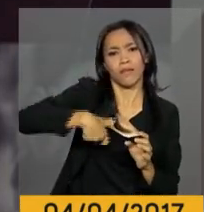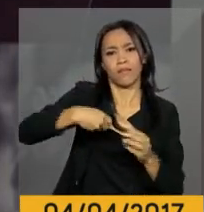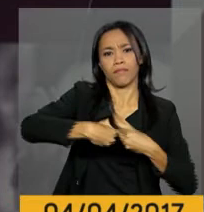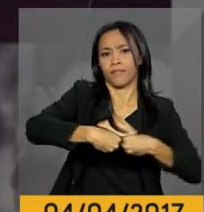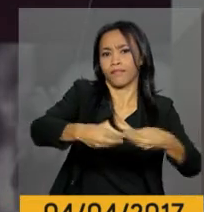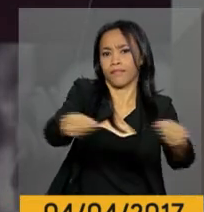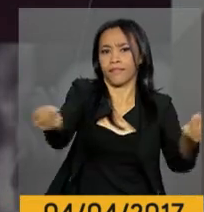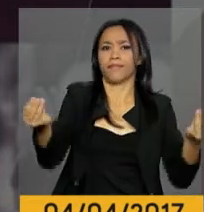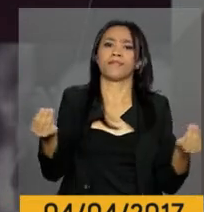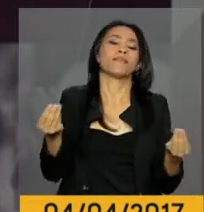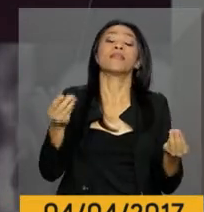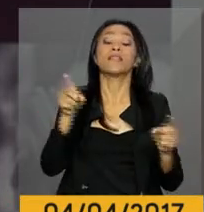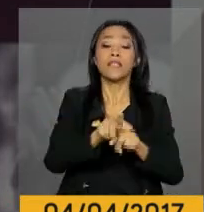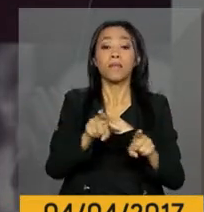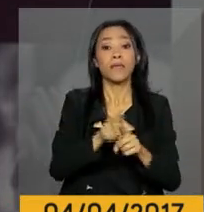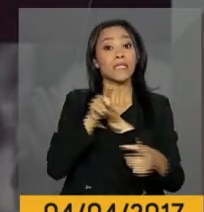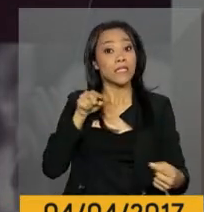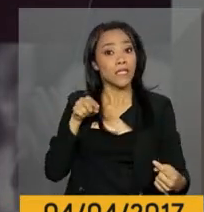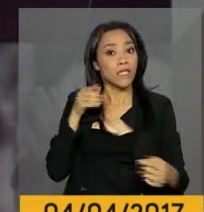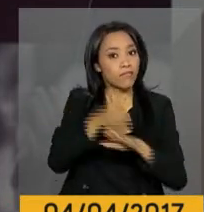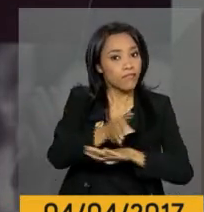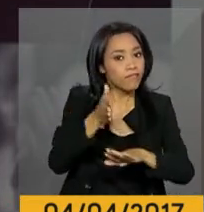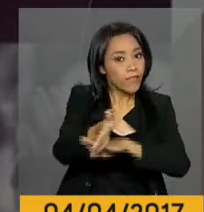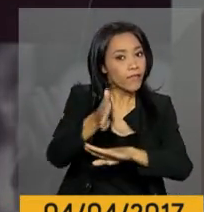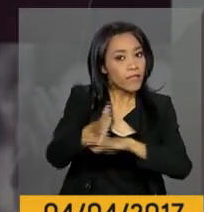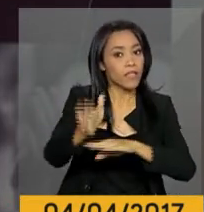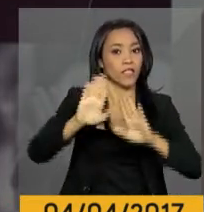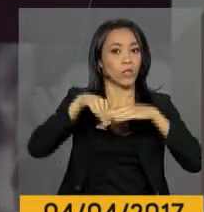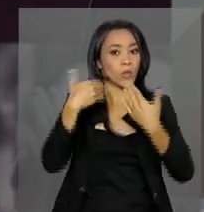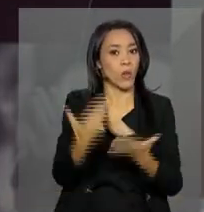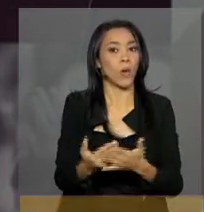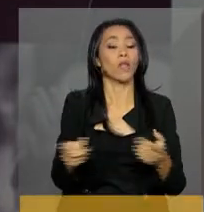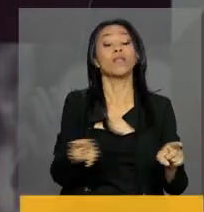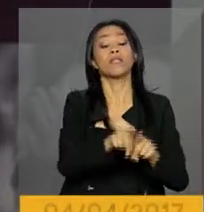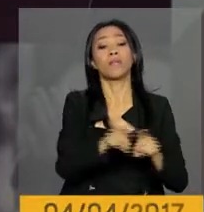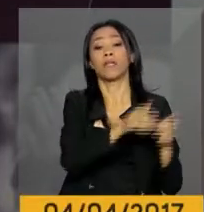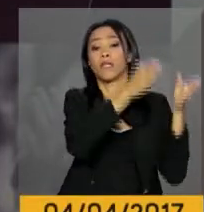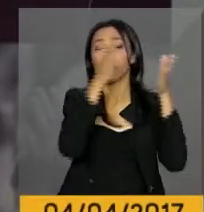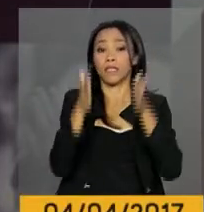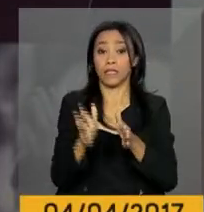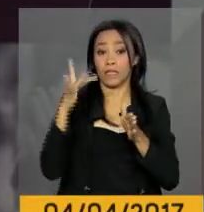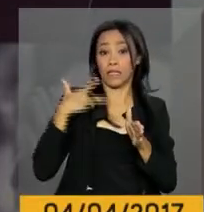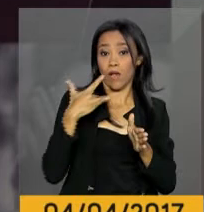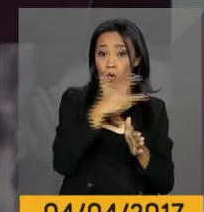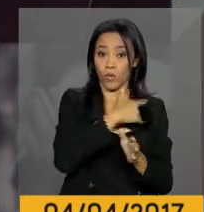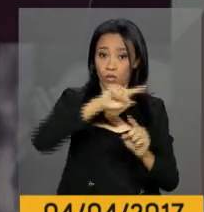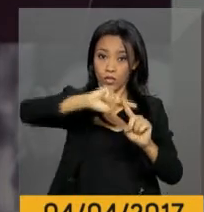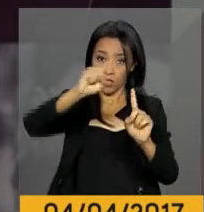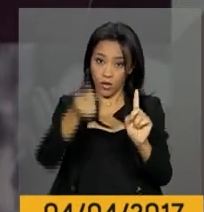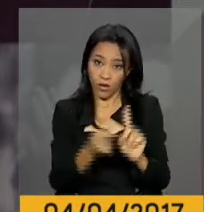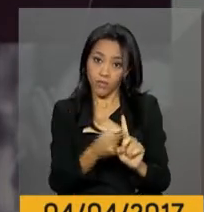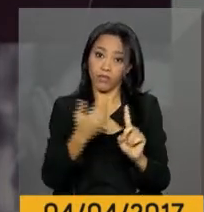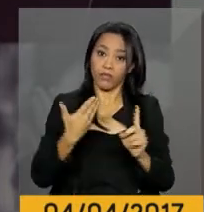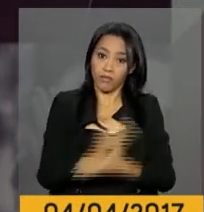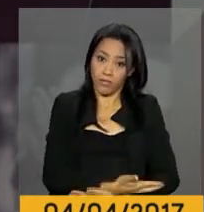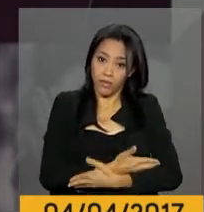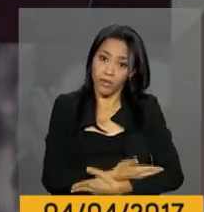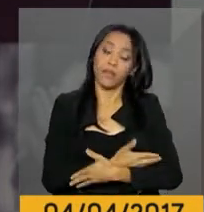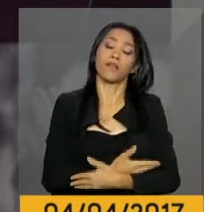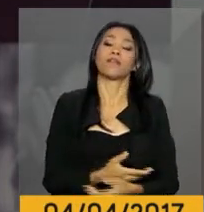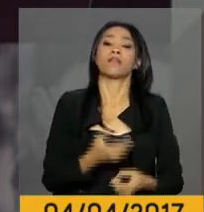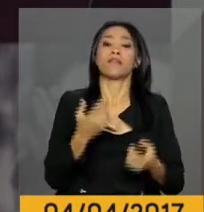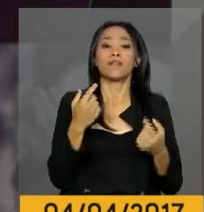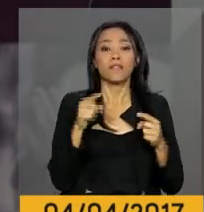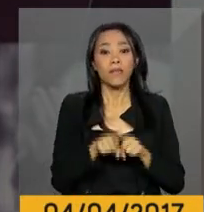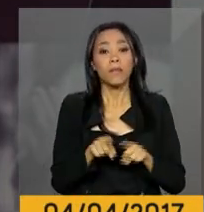escolar e à saúde pré-natal. É trajetória que prosseguiu com força na década